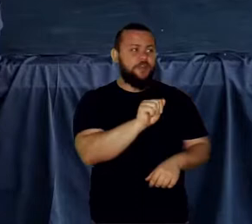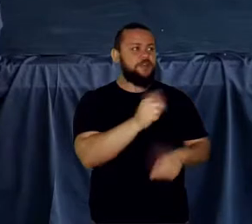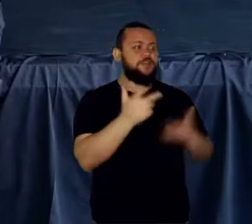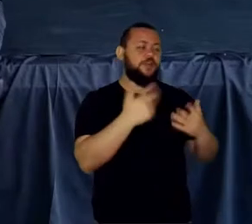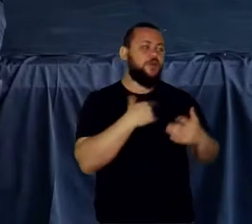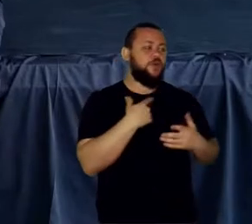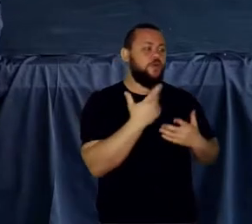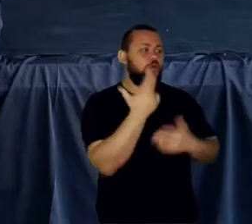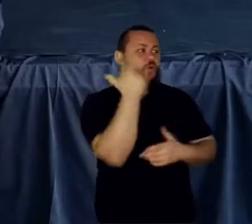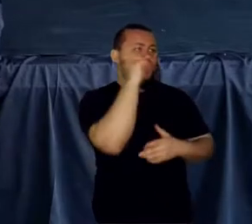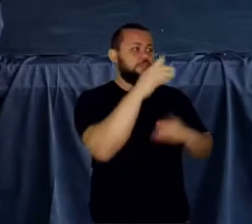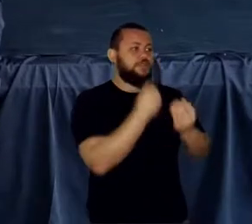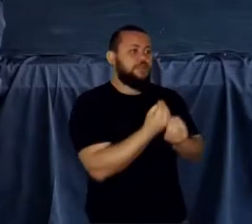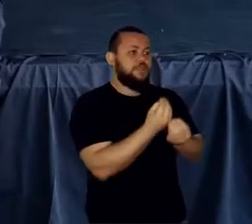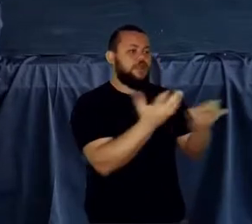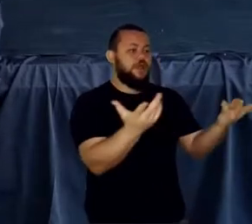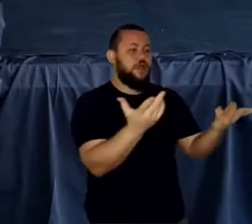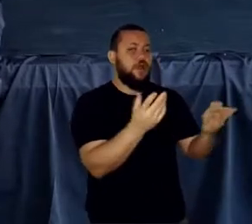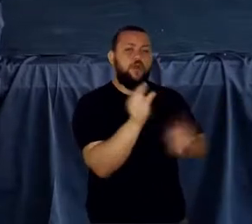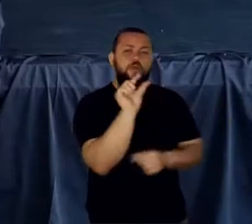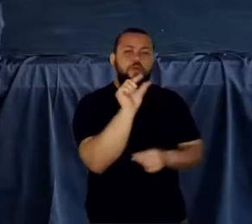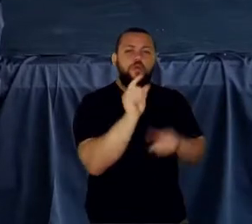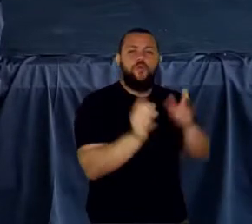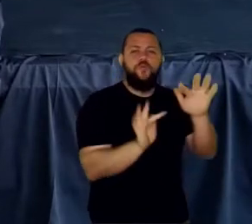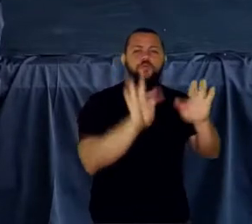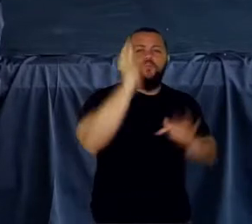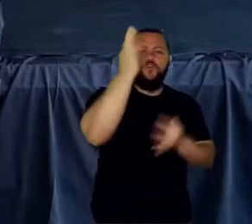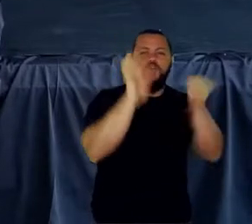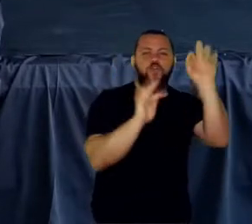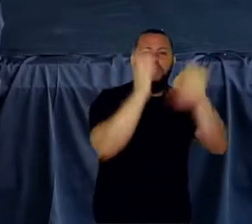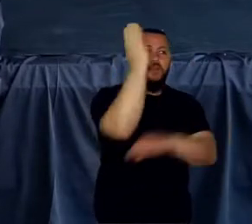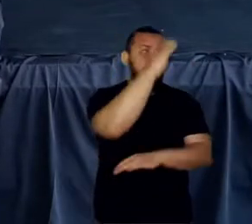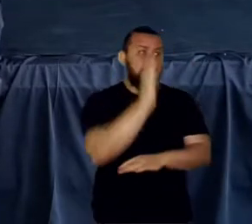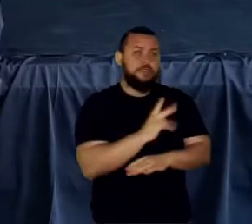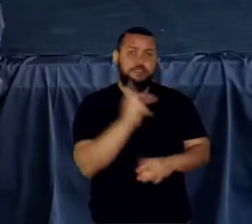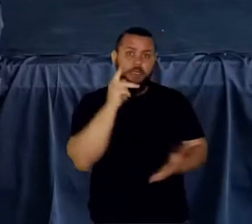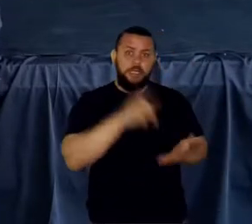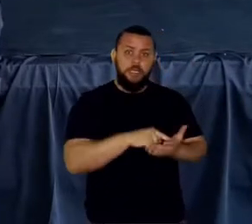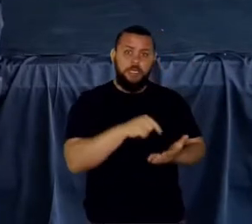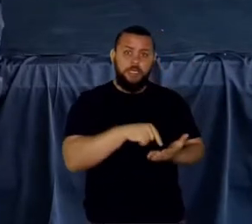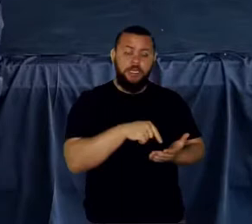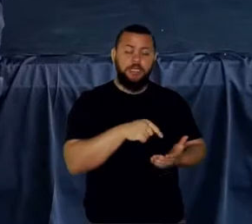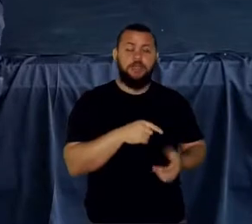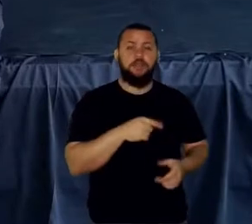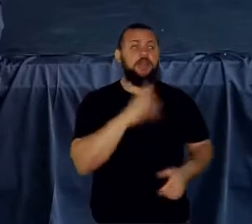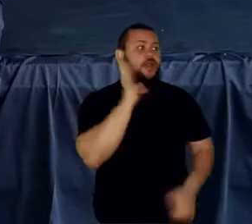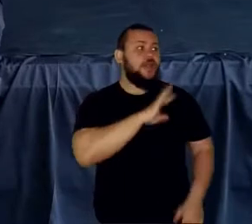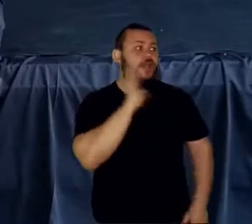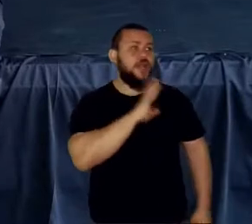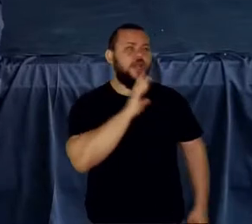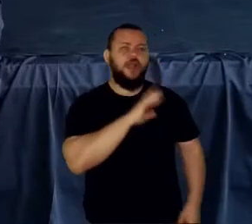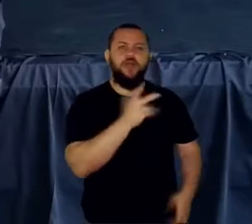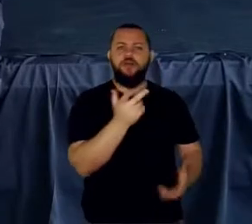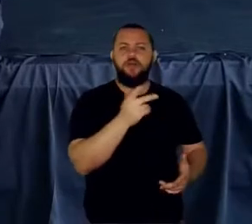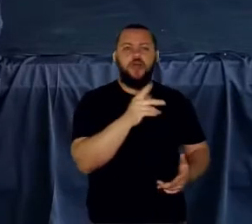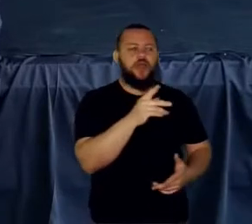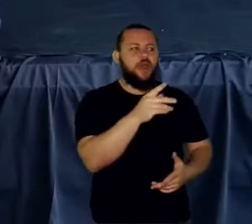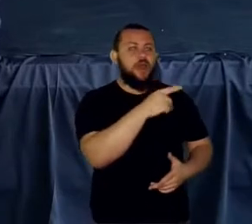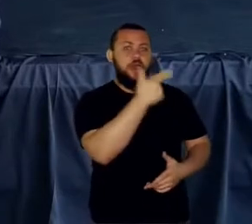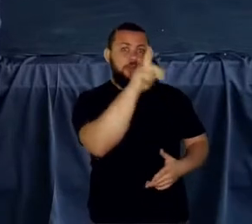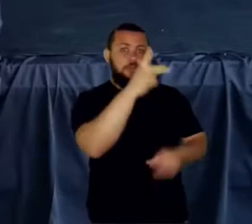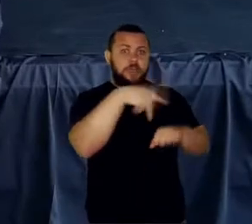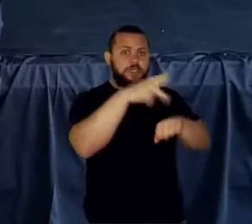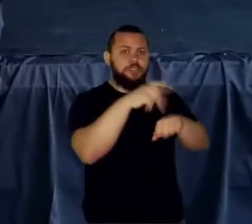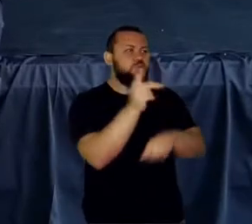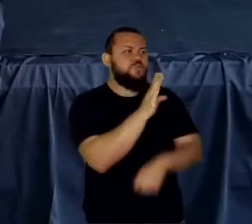nosso folclore, da nossa história para outros lugares. E o legal é que, mesmo eles não conhecendo esses personagens, eles entendiam